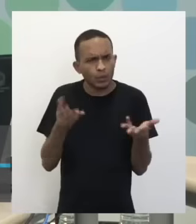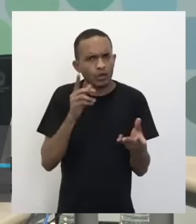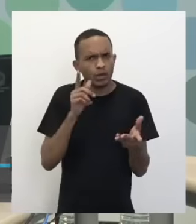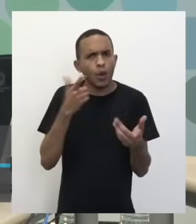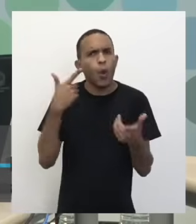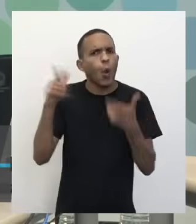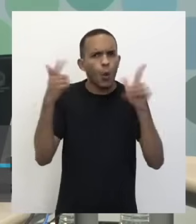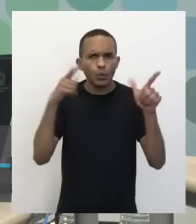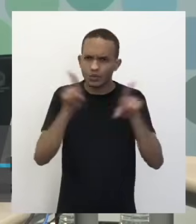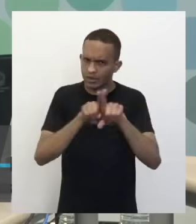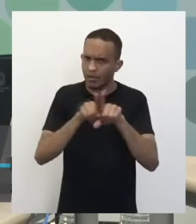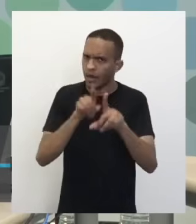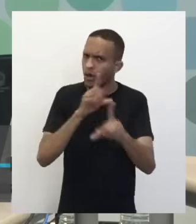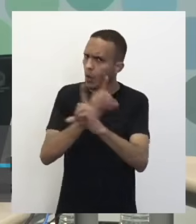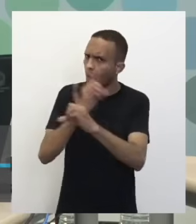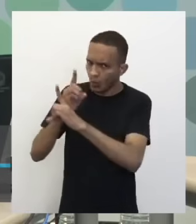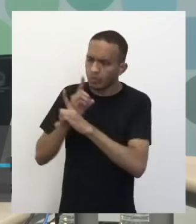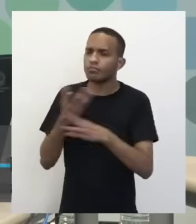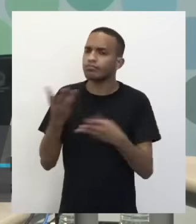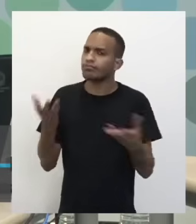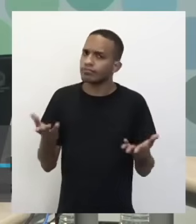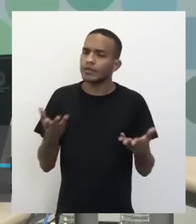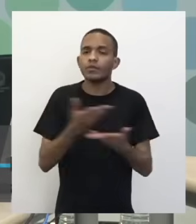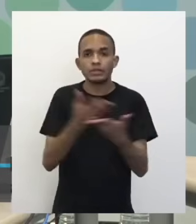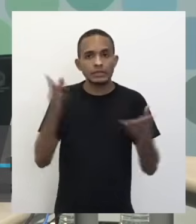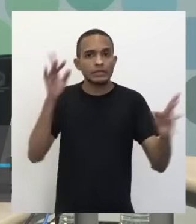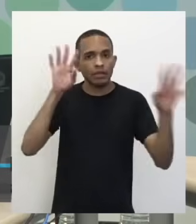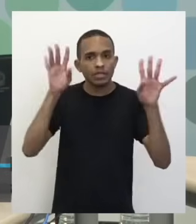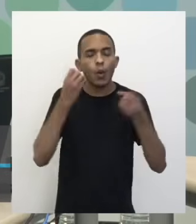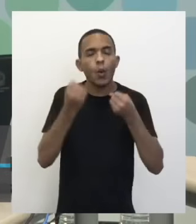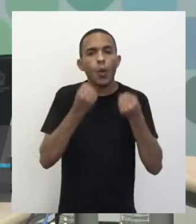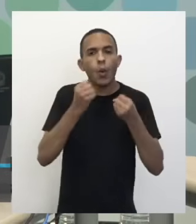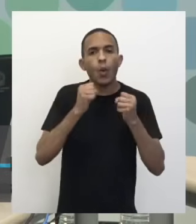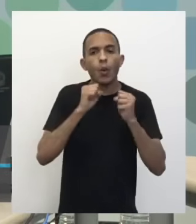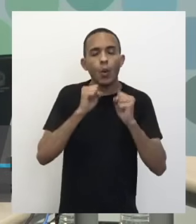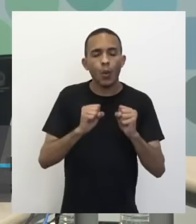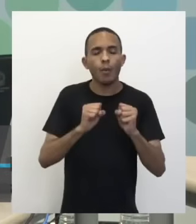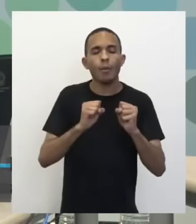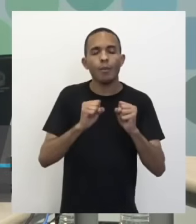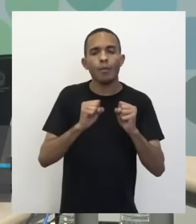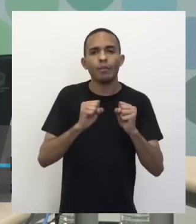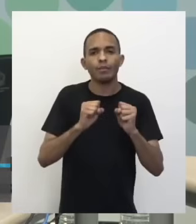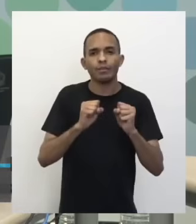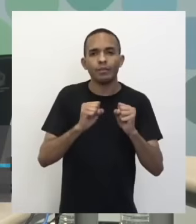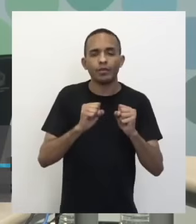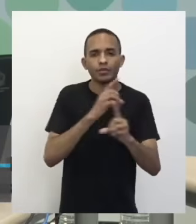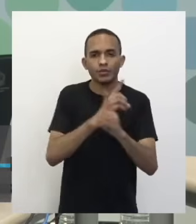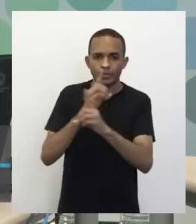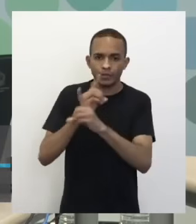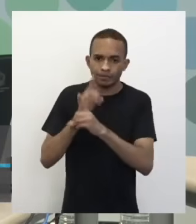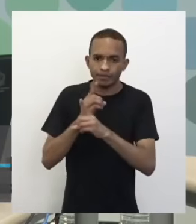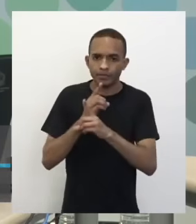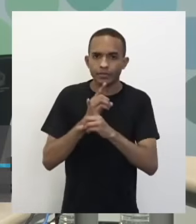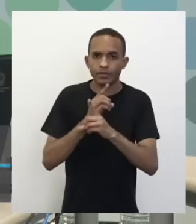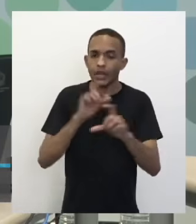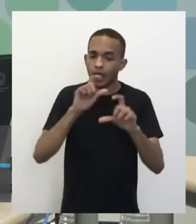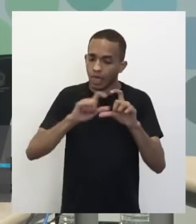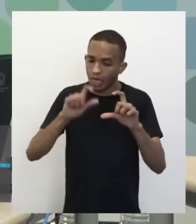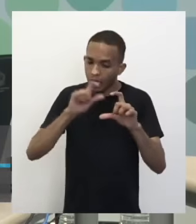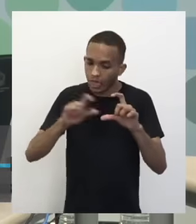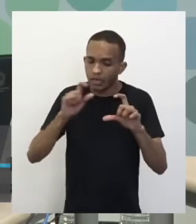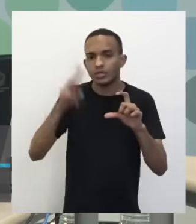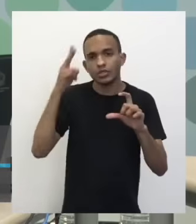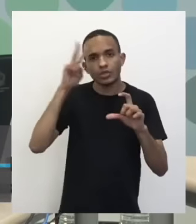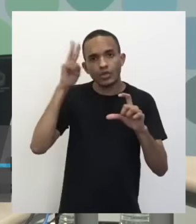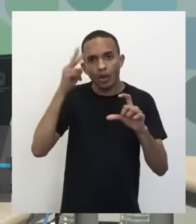lugares também? Então eu quero que vocês pensem aí onde podemos encontrar tirinhas, tá bom? Lembrando que tirinha é uma coisa e HQ é outra, mas a Pro